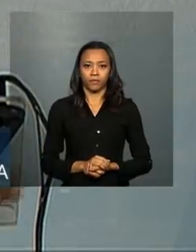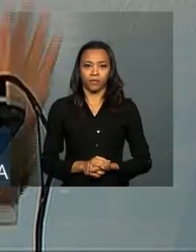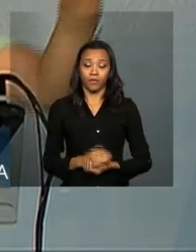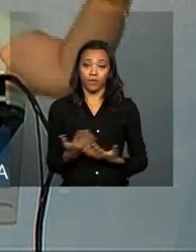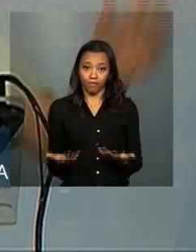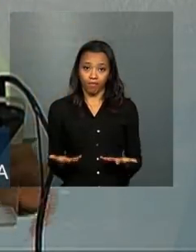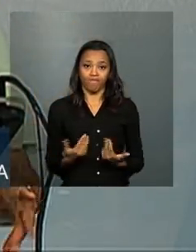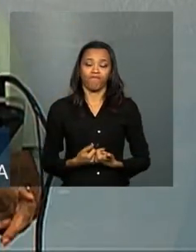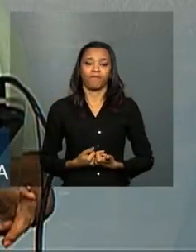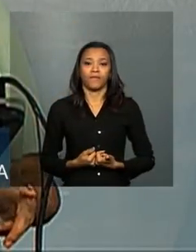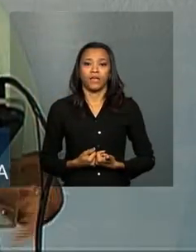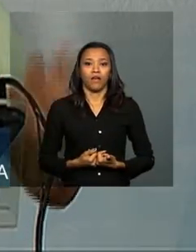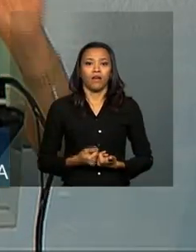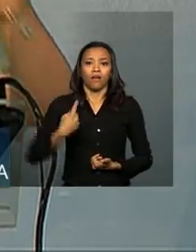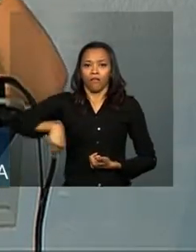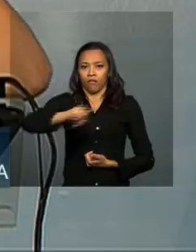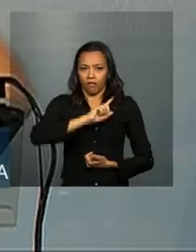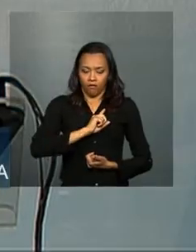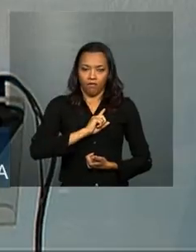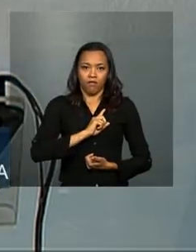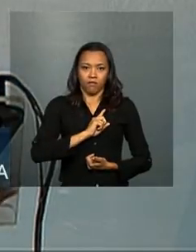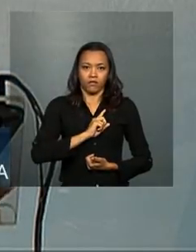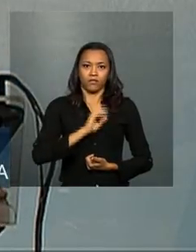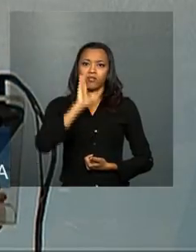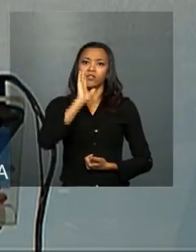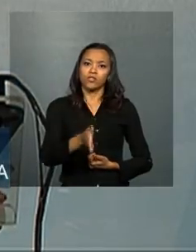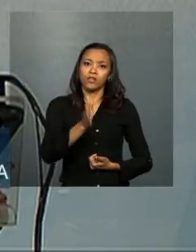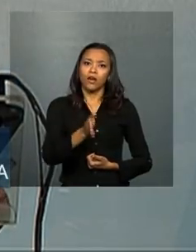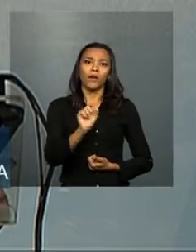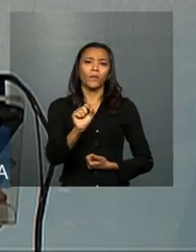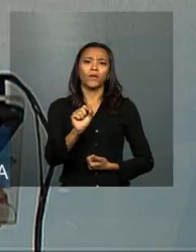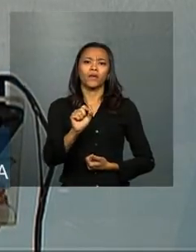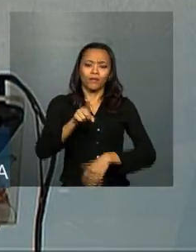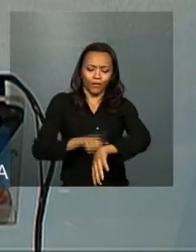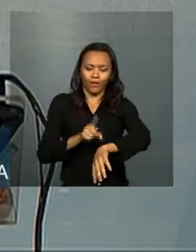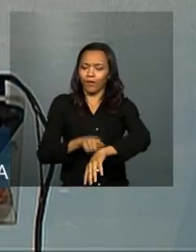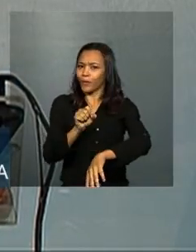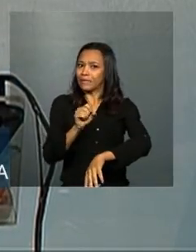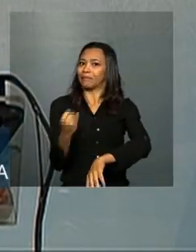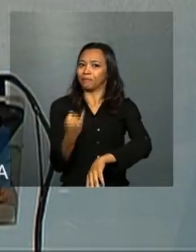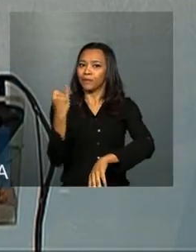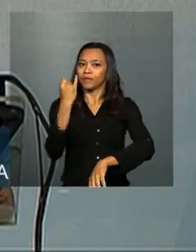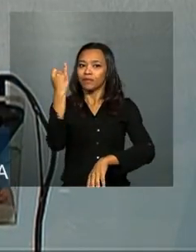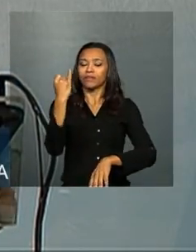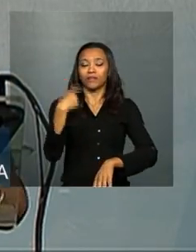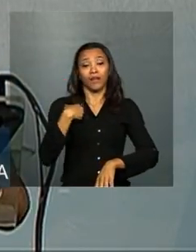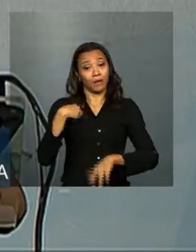Bom, gente, então nós estamos num momento muito importante.